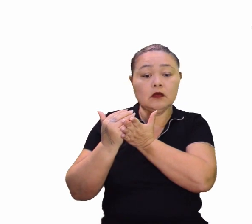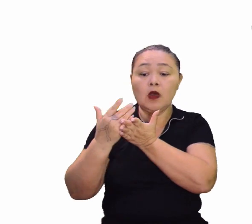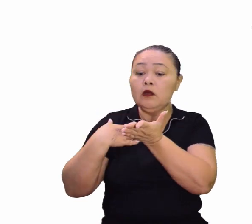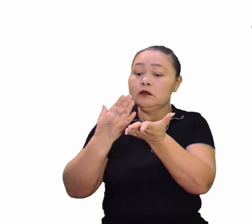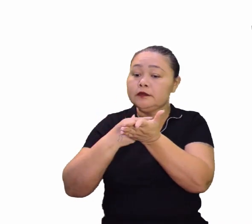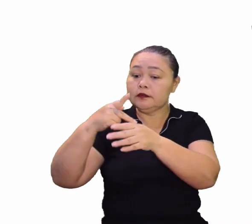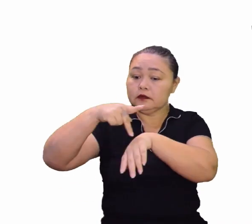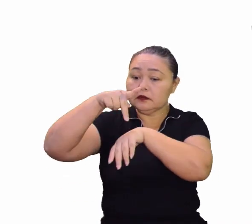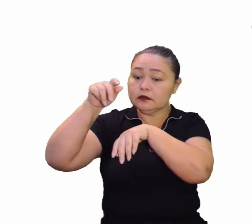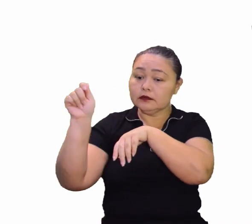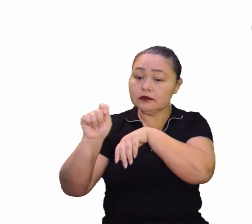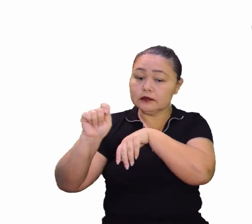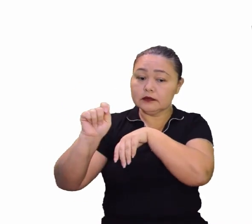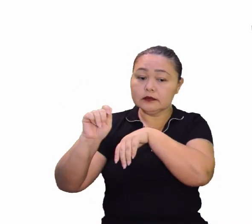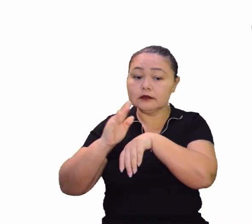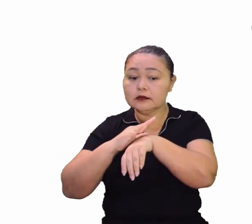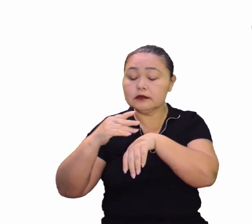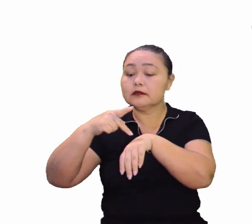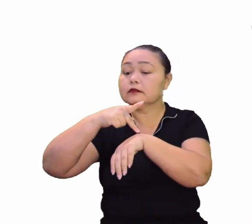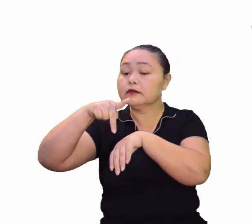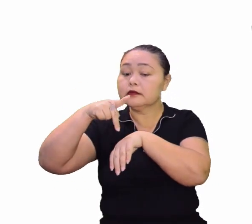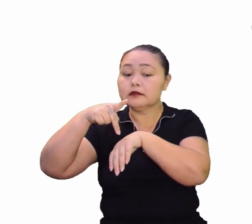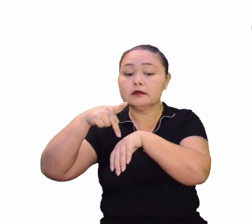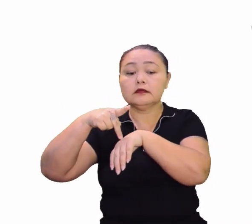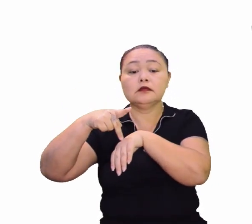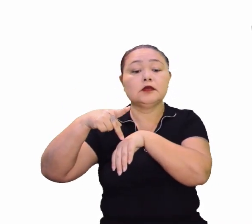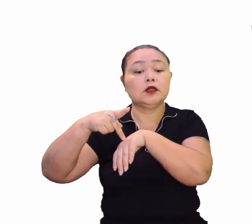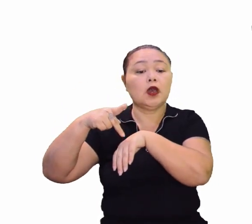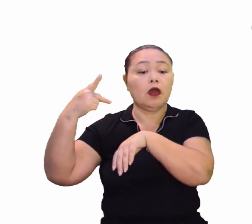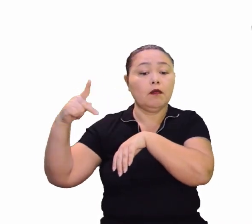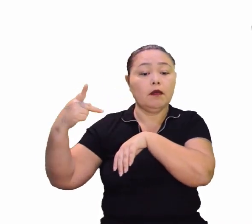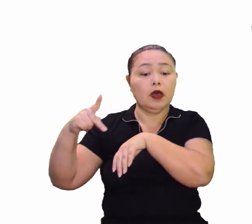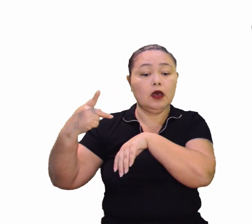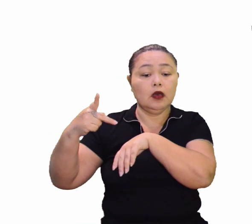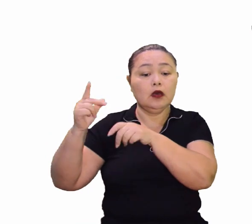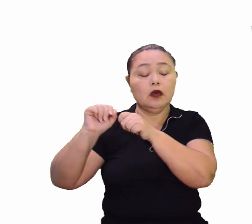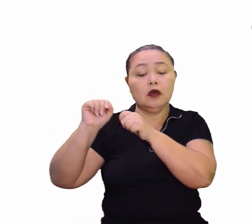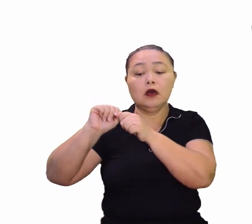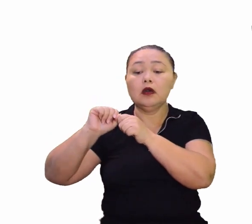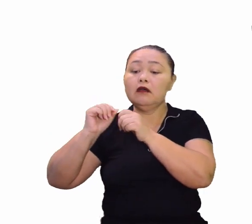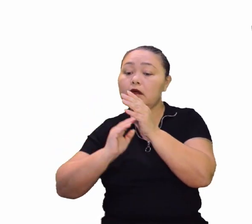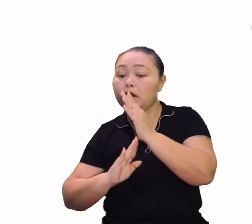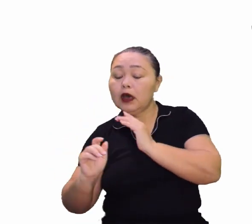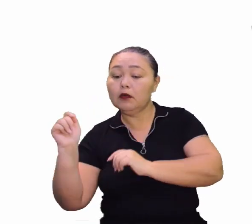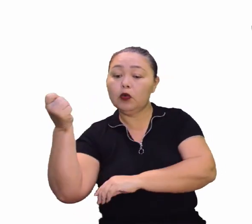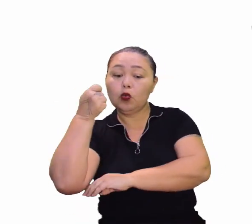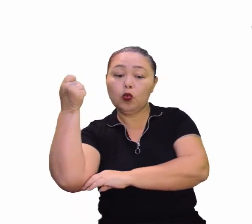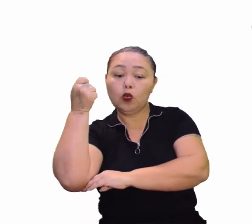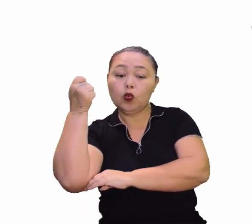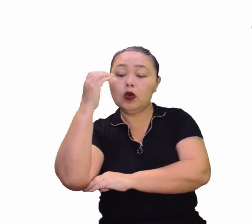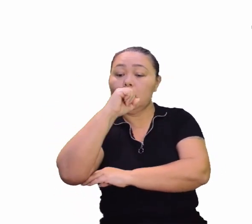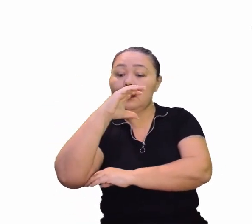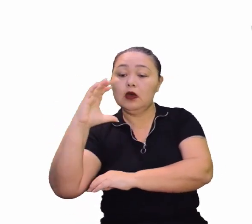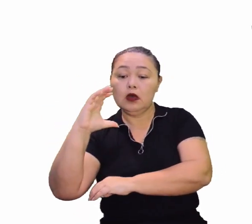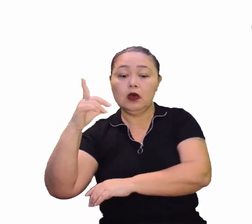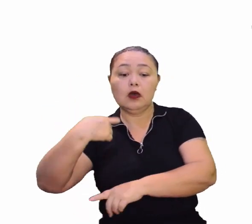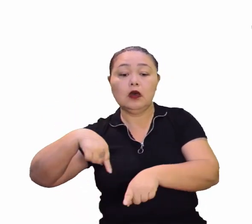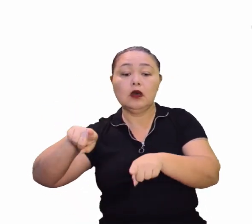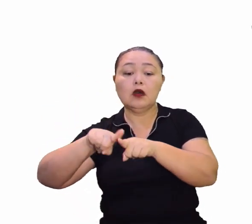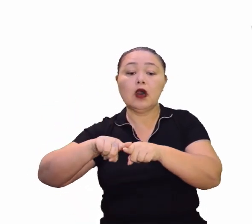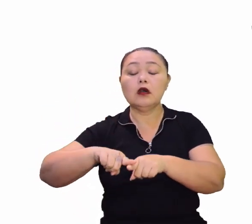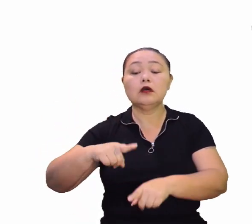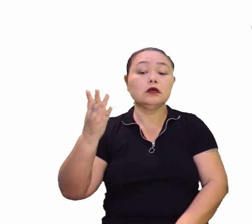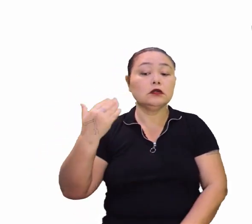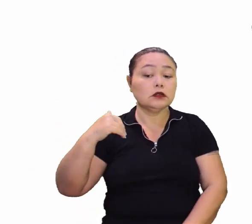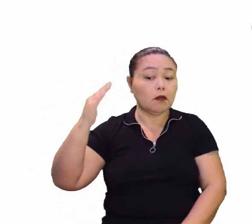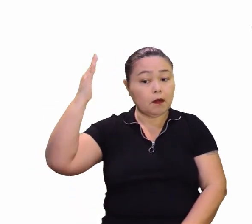Argentina. Passa pelo Paraguai. Entra no Rio Grande do Sul. Santa Catarina, Paraná, São